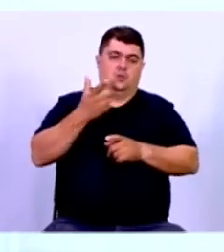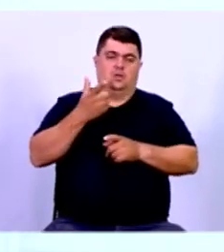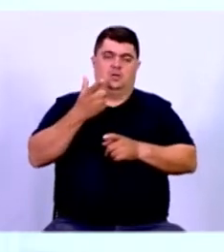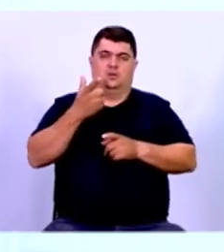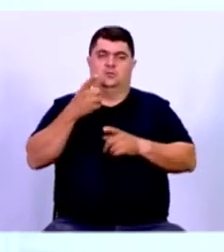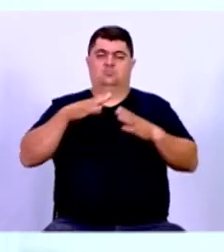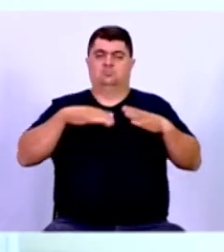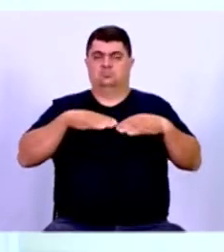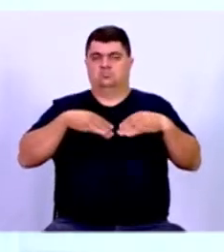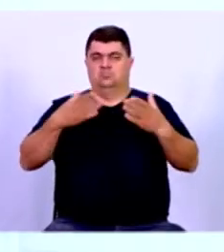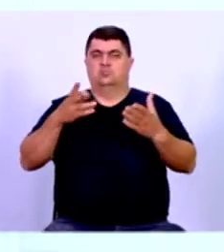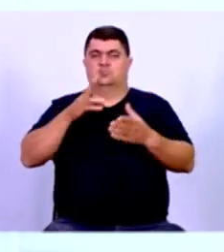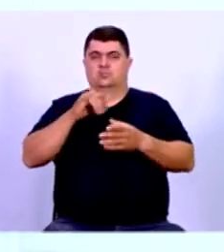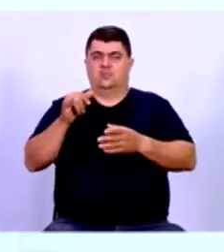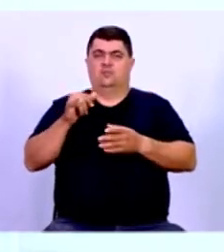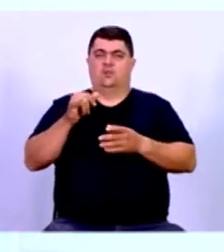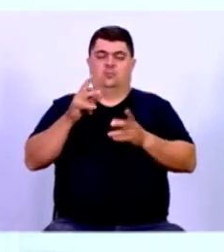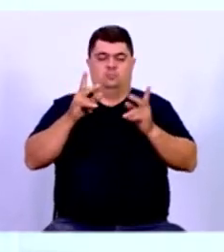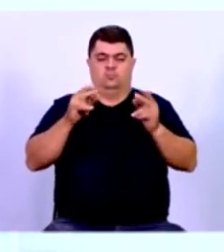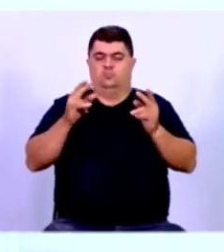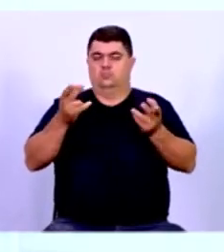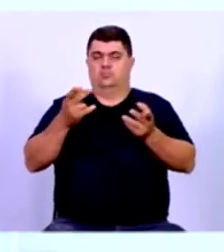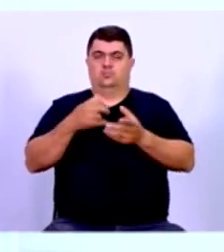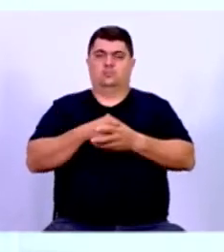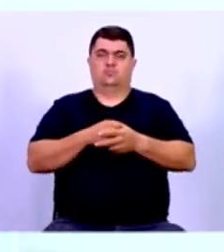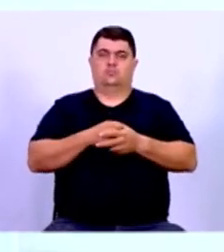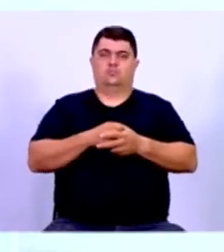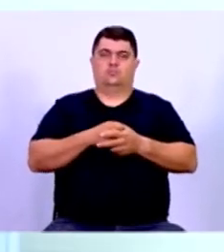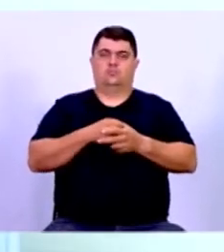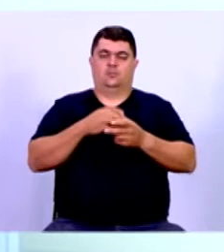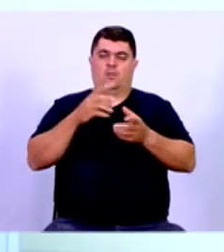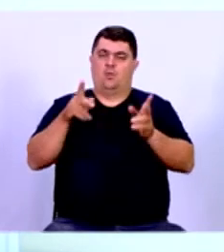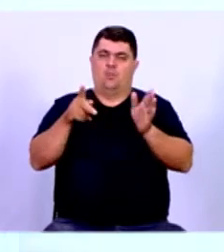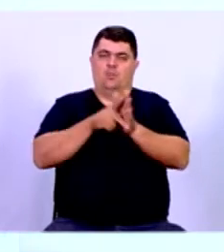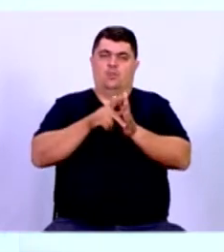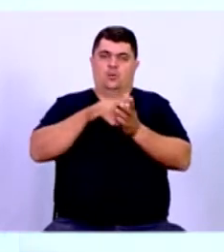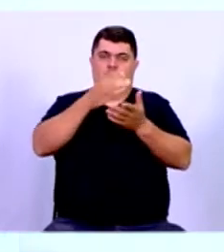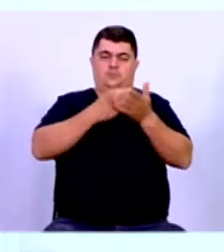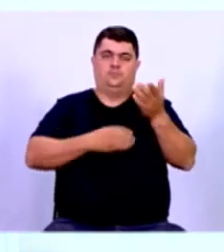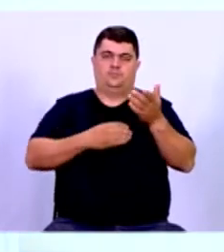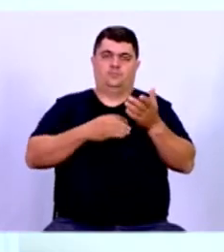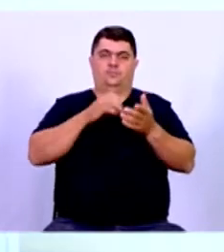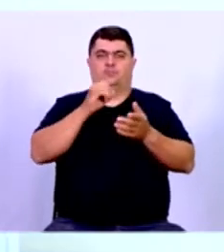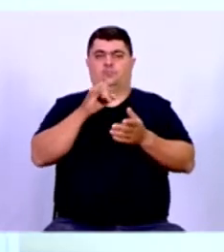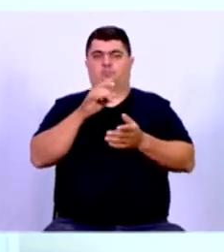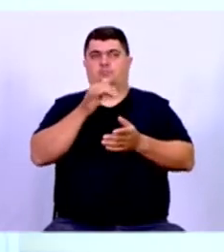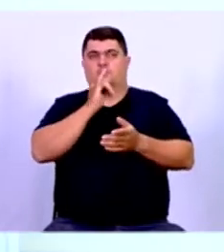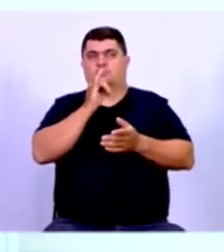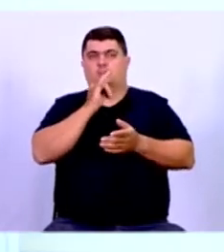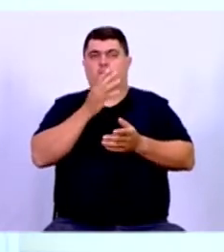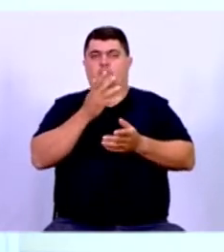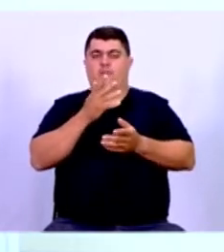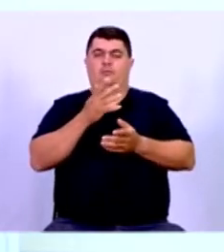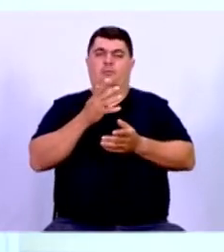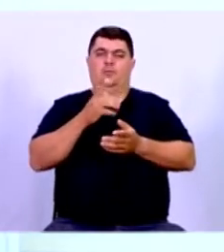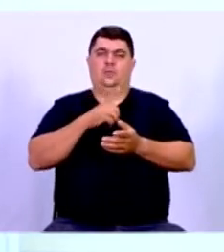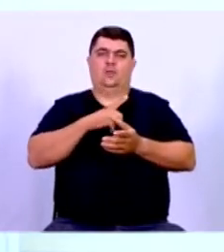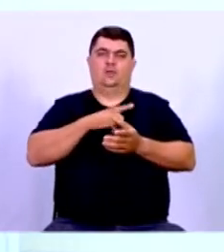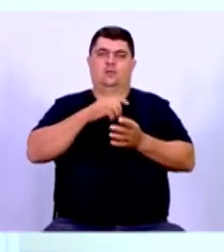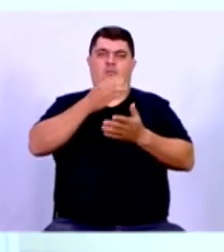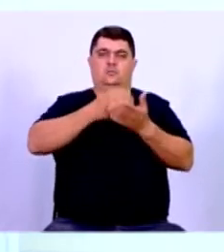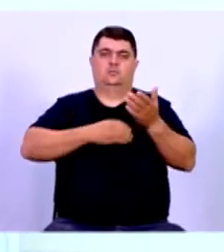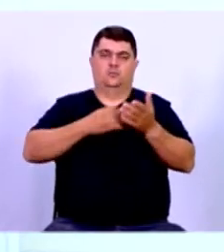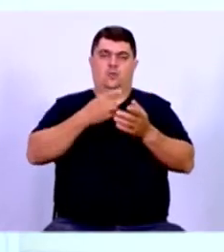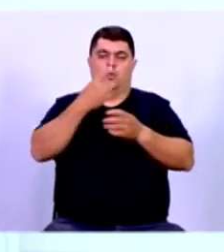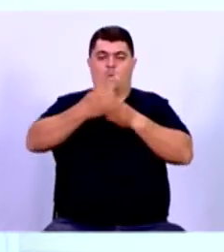nesse período, vai tirar proporcional ao período de contrato do estágio. É lógico que se aí ele tem o termo tripartite foi assinado